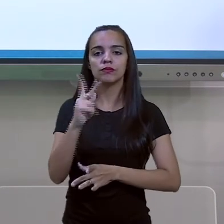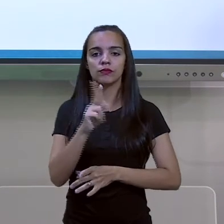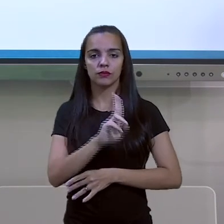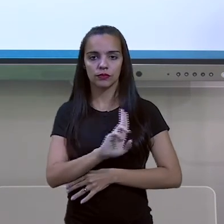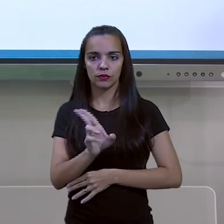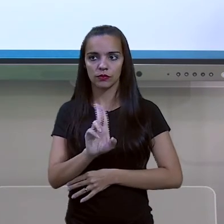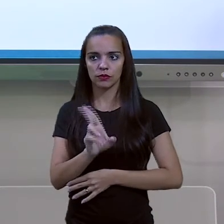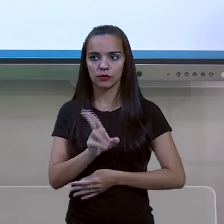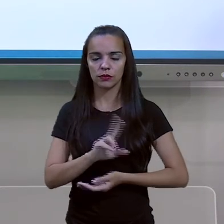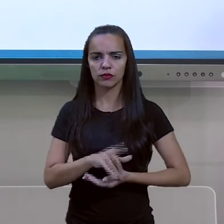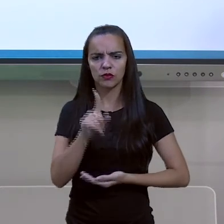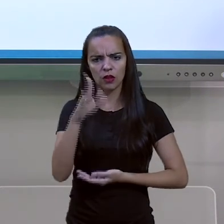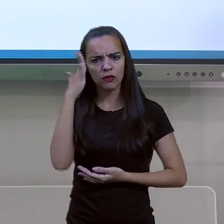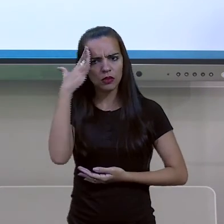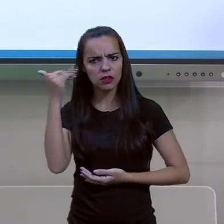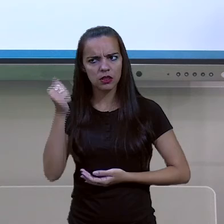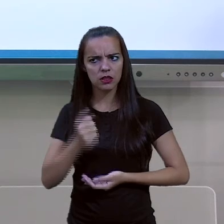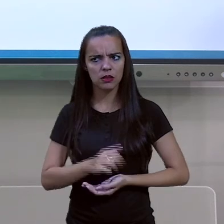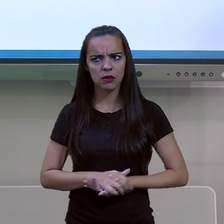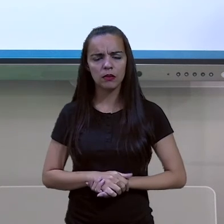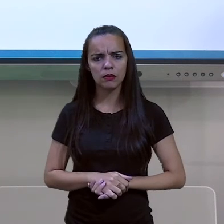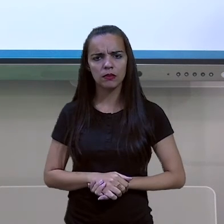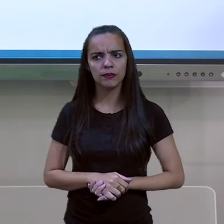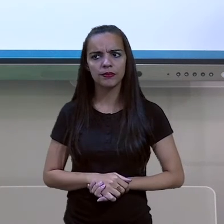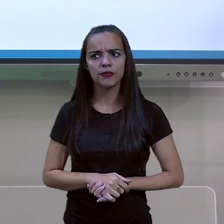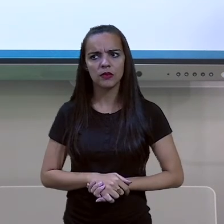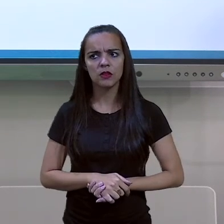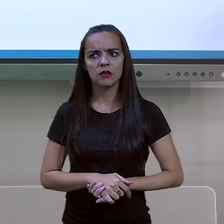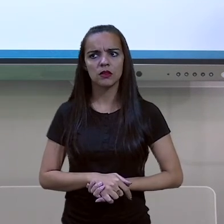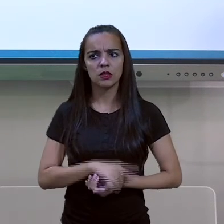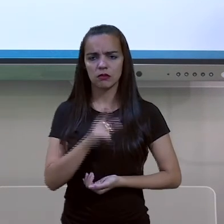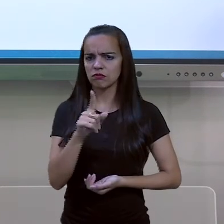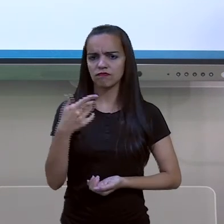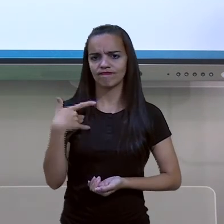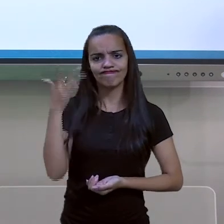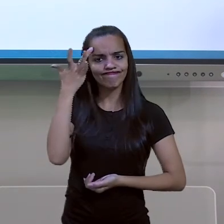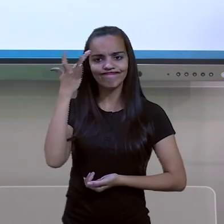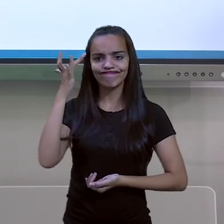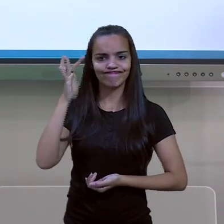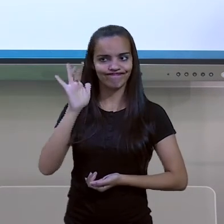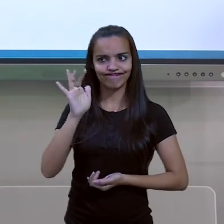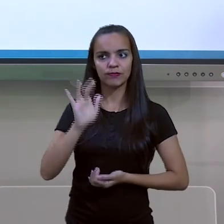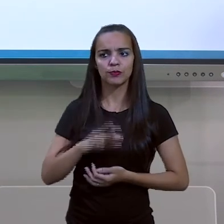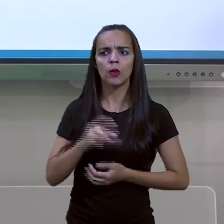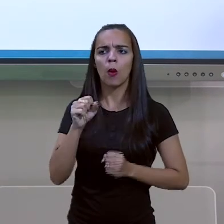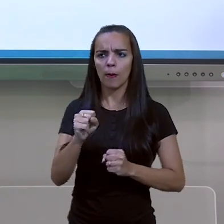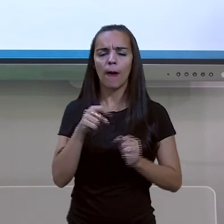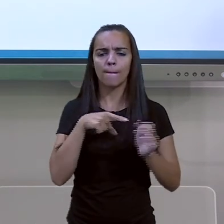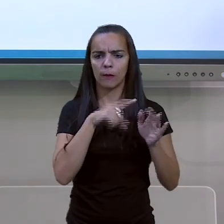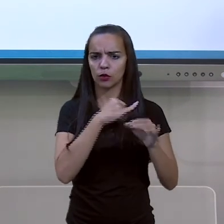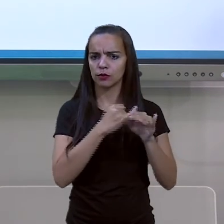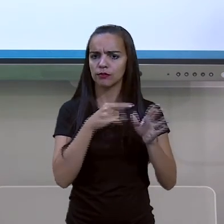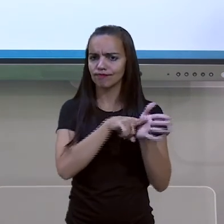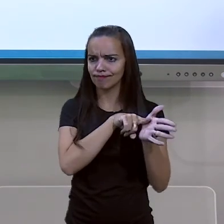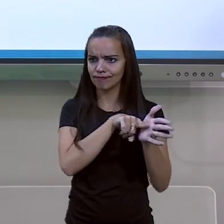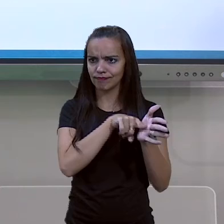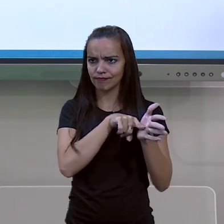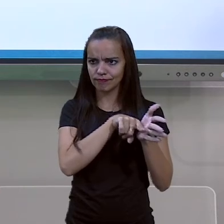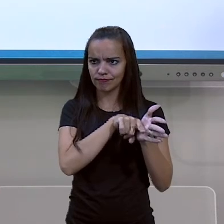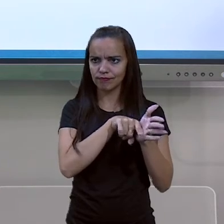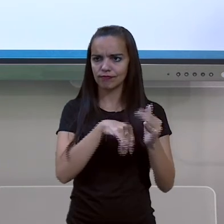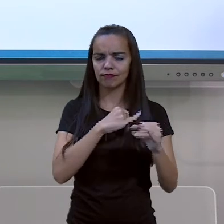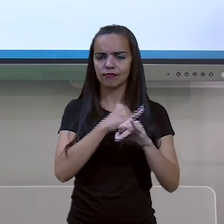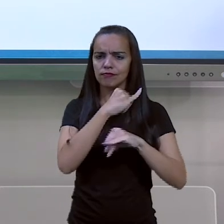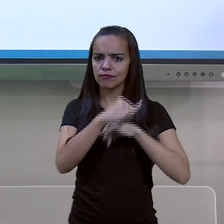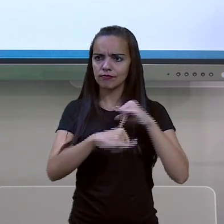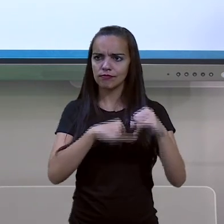nome. Você sabe qual é a origem do seu nome? Caso você não saiba, você pode pesquisar. Faça uma